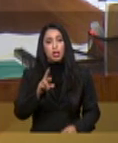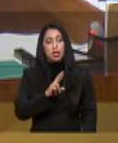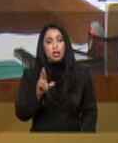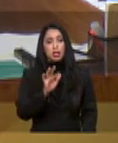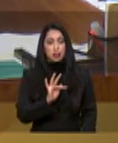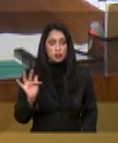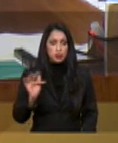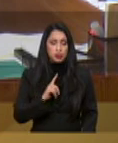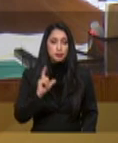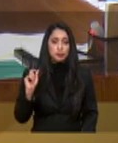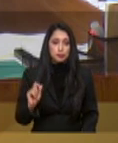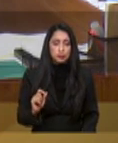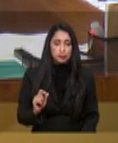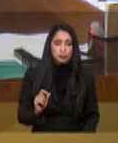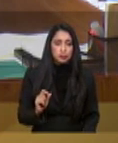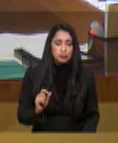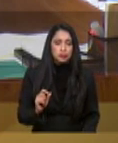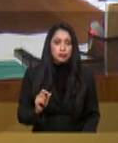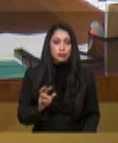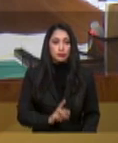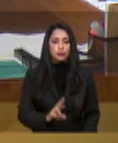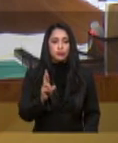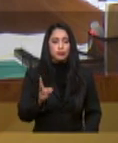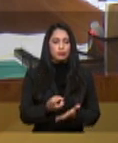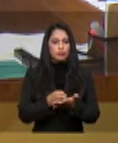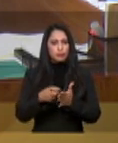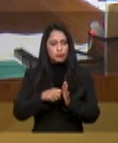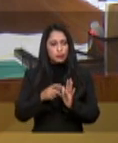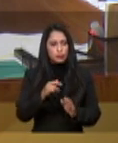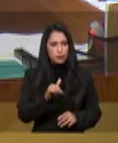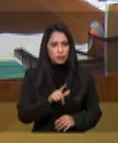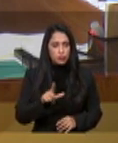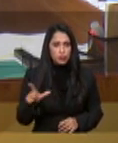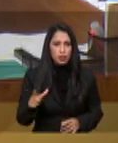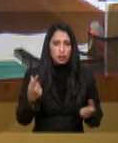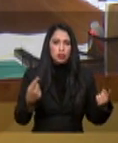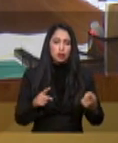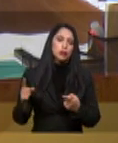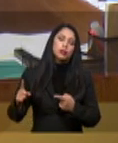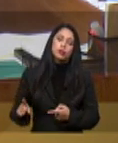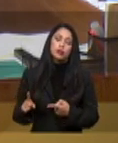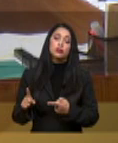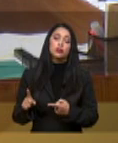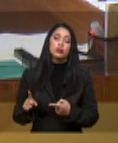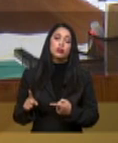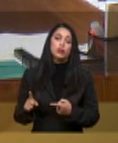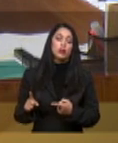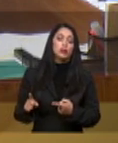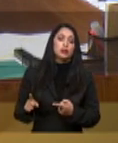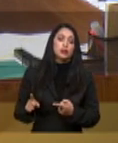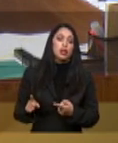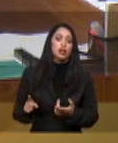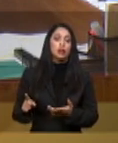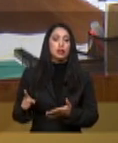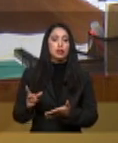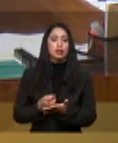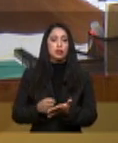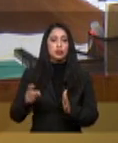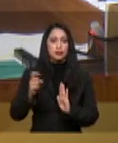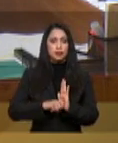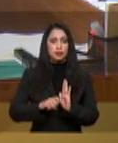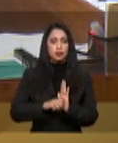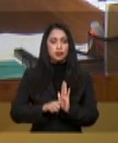Brasil. A proposição sobre representação fiscal para fins penais nos crimes contra a ordem tributária tem por finalidade estabelecer também